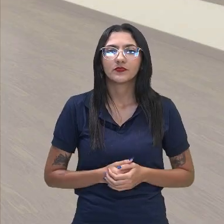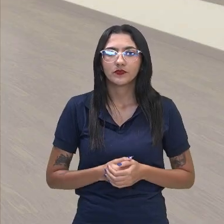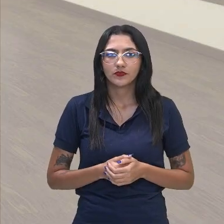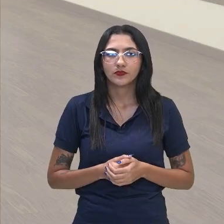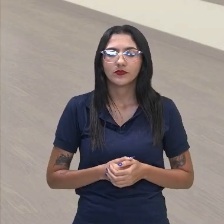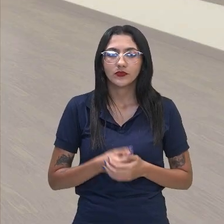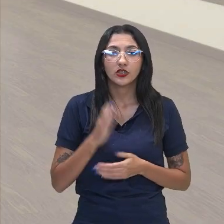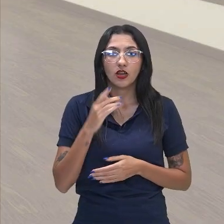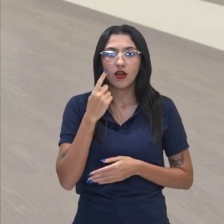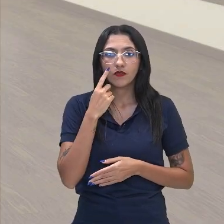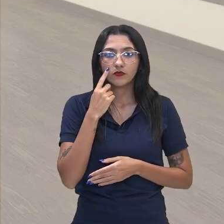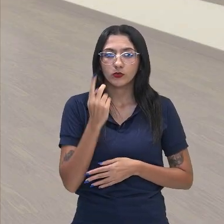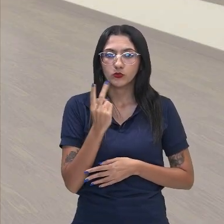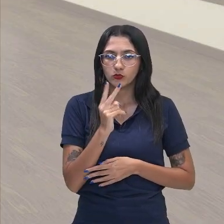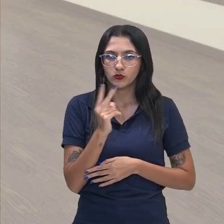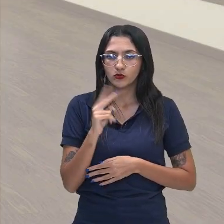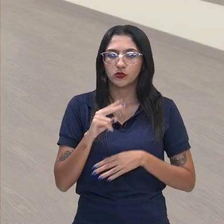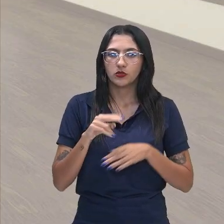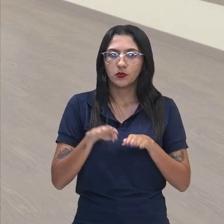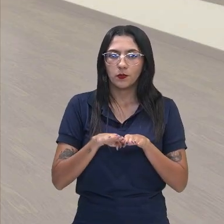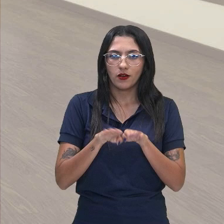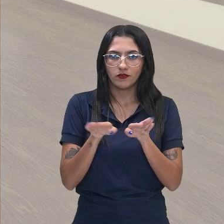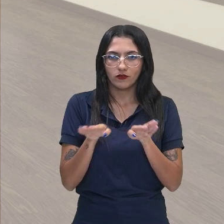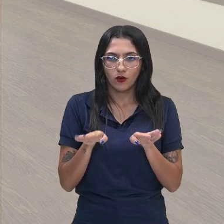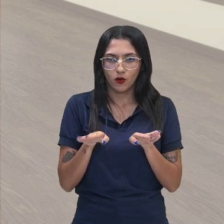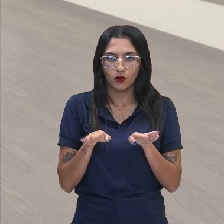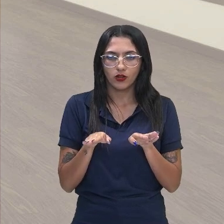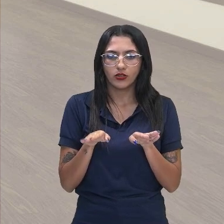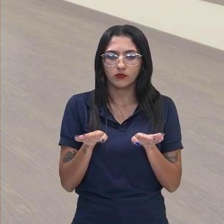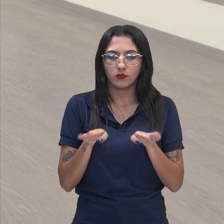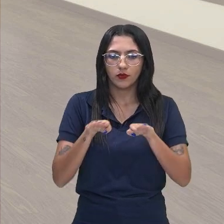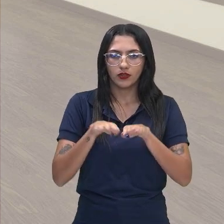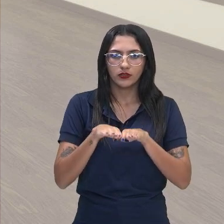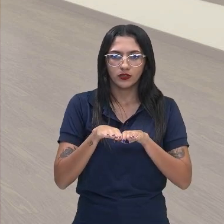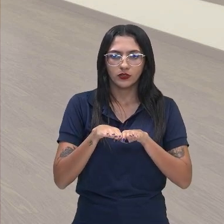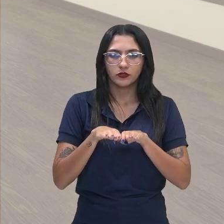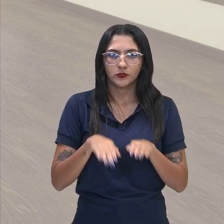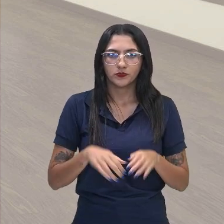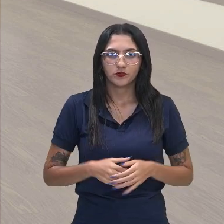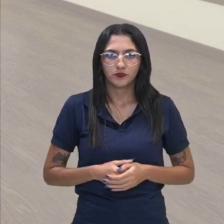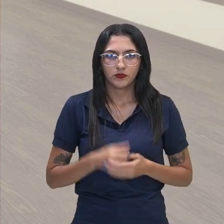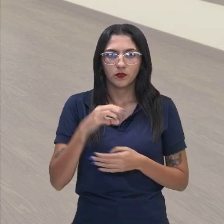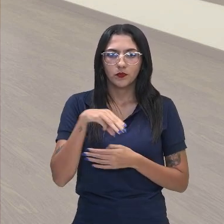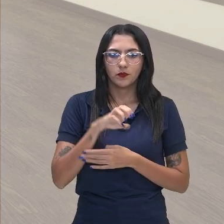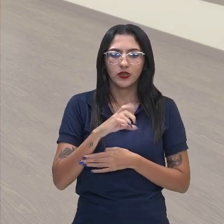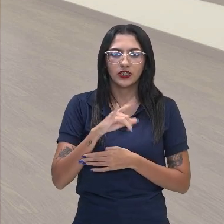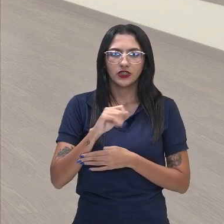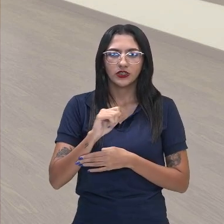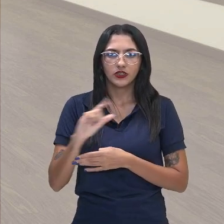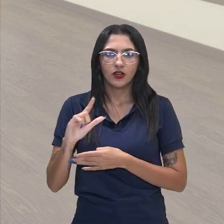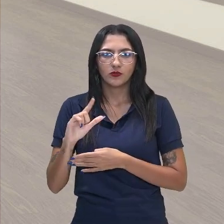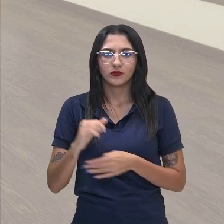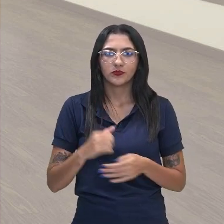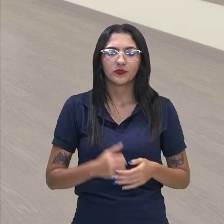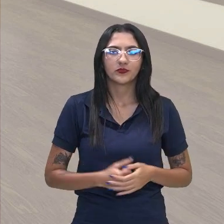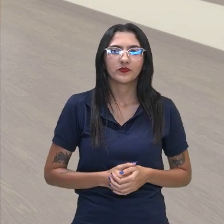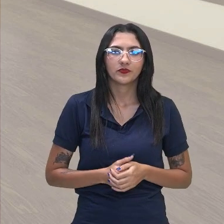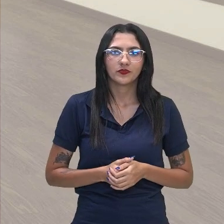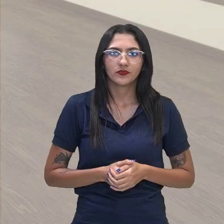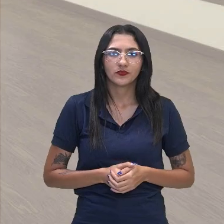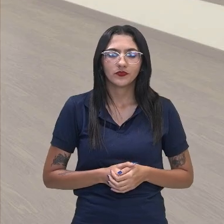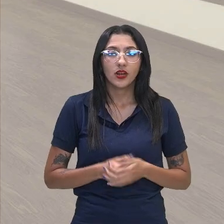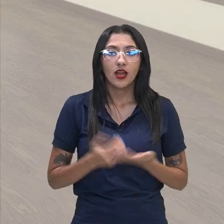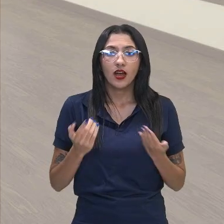rotação lateral, para fora. Já falamos da rotação medial para dentro. E agora vamos falar da